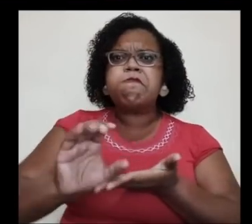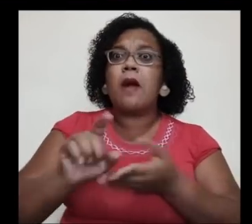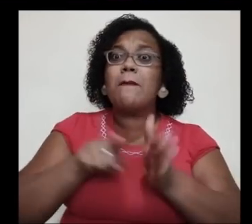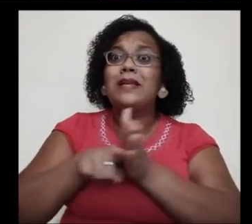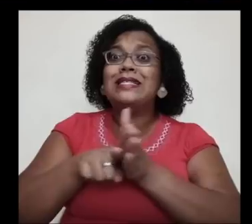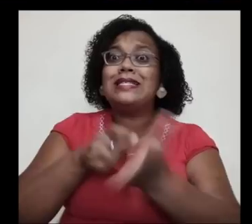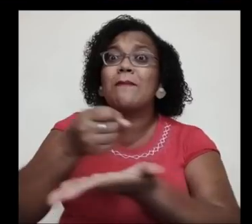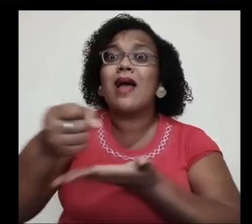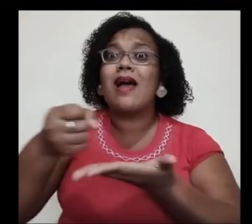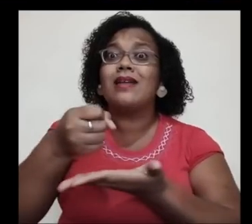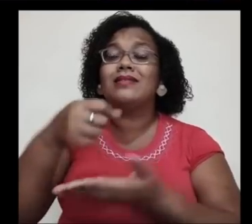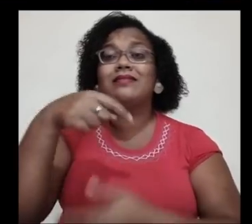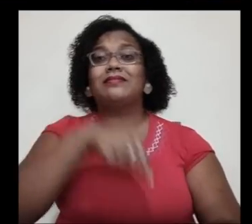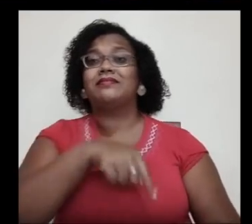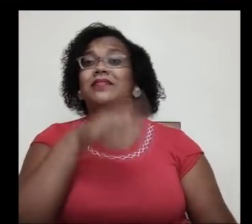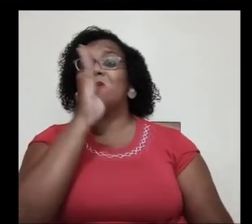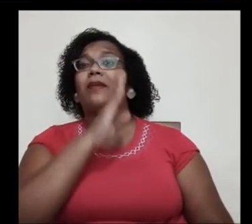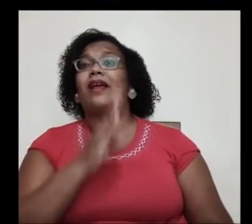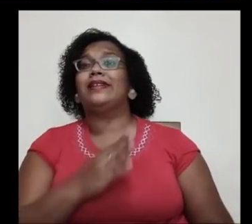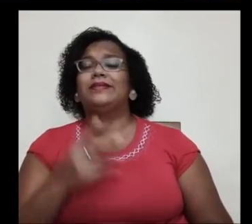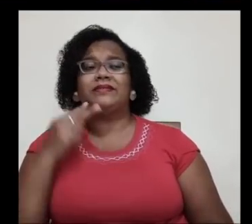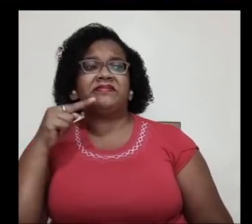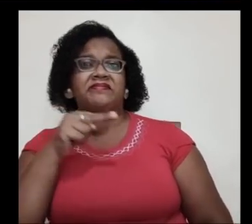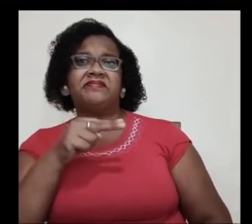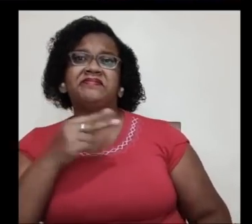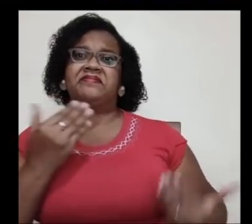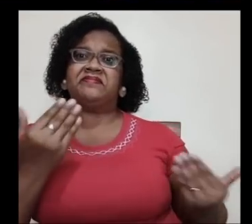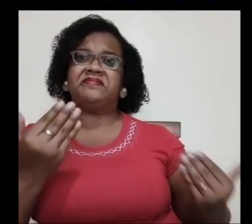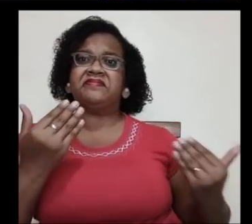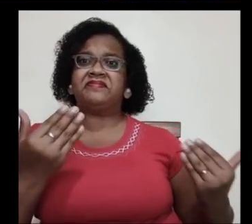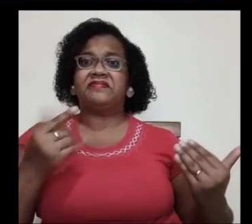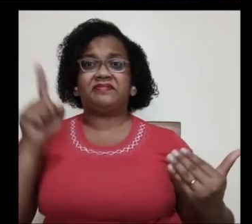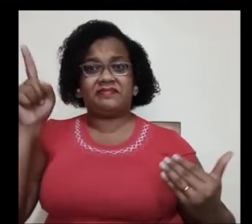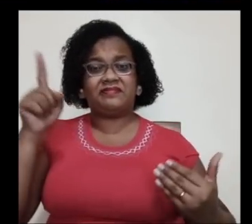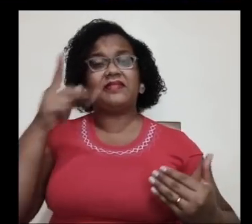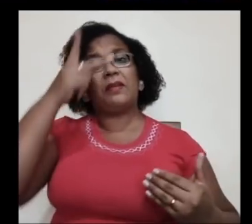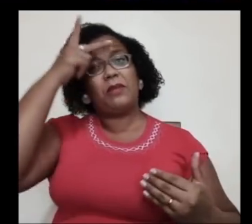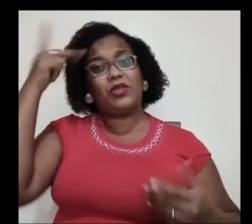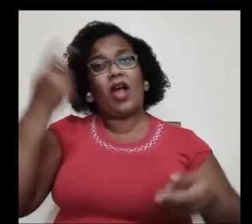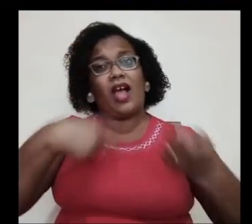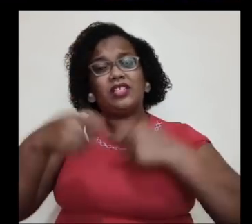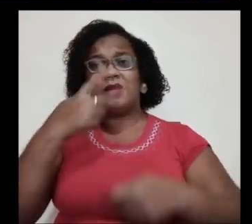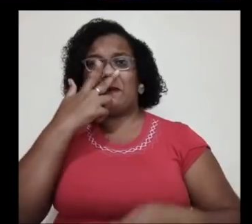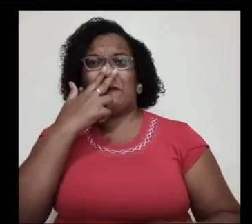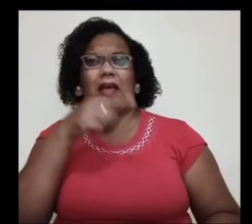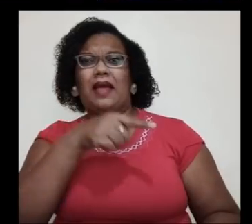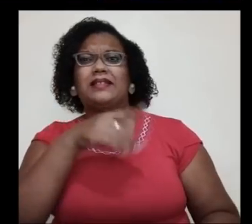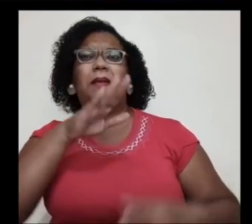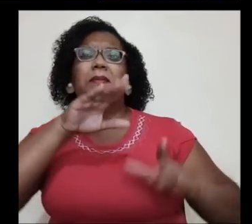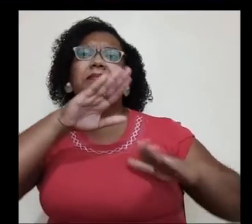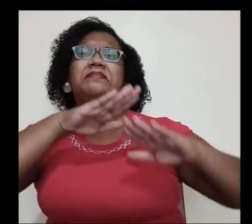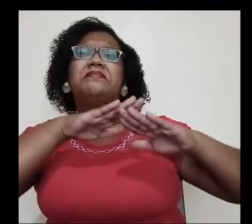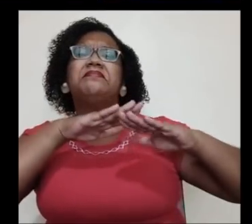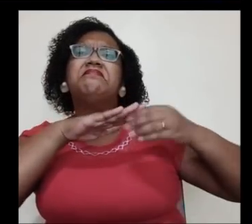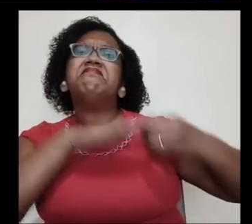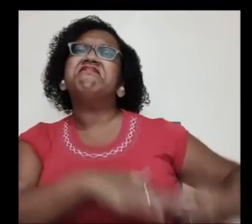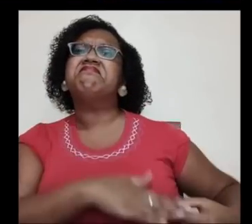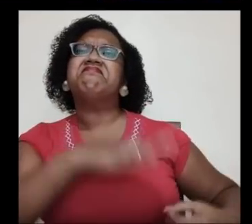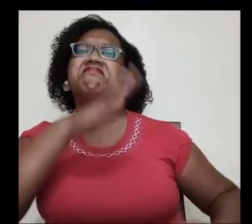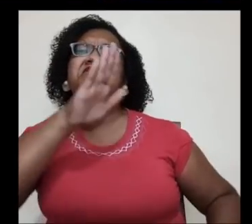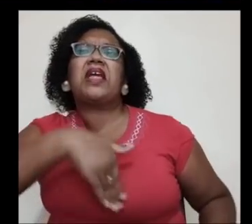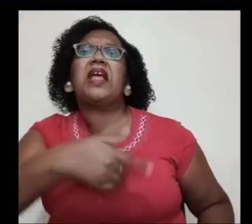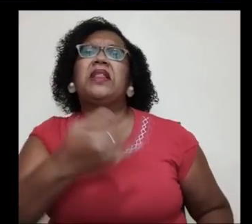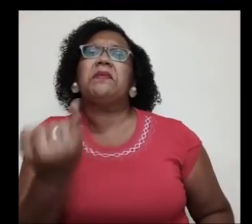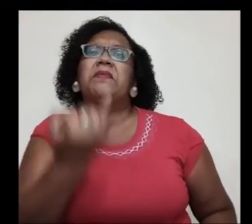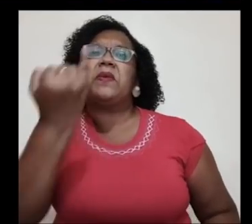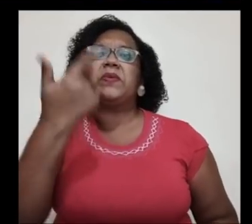uma coisa de menos importância, de menor importância. Bem, eu gostaria de mencionar também algumas dificuldades, limitações e desafios, mesmo